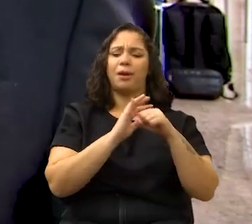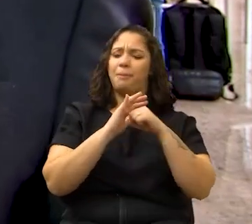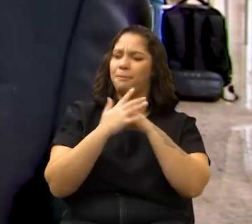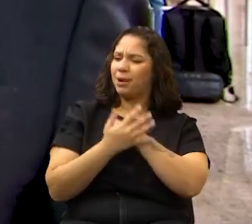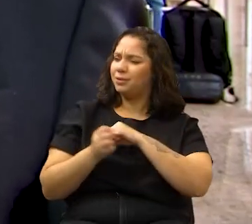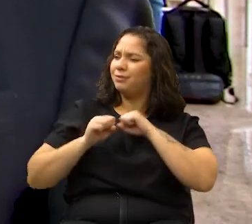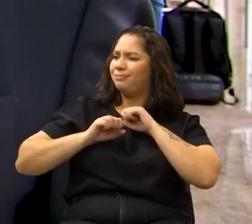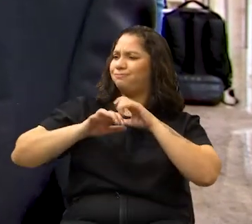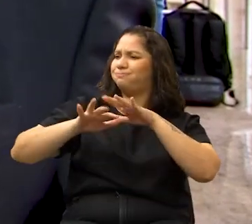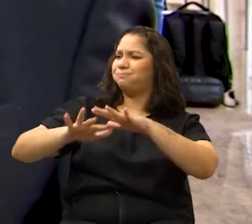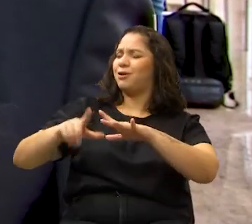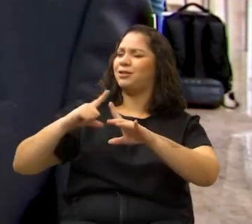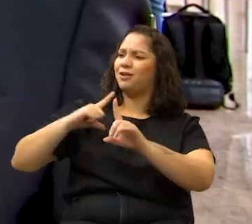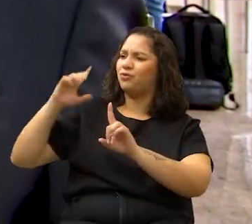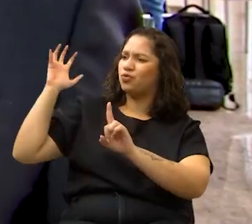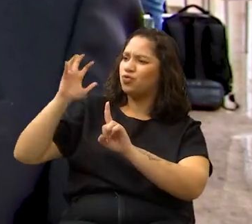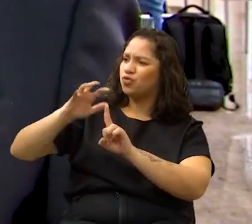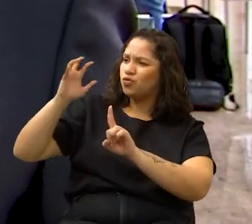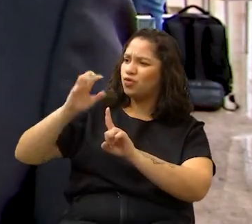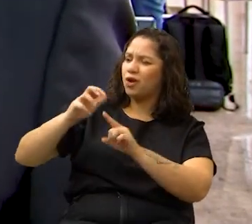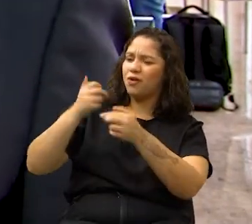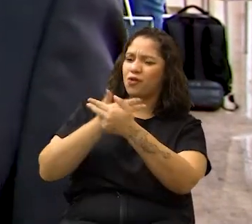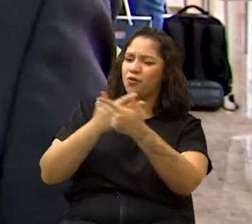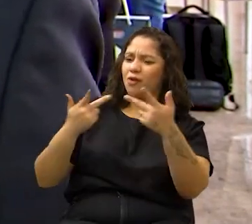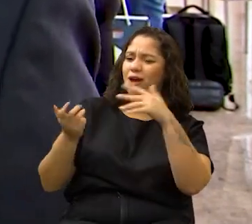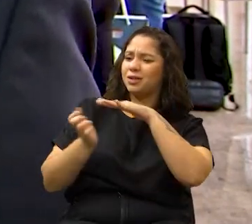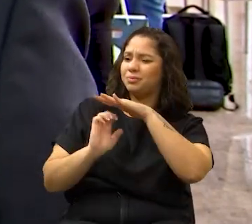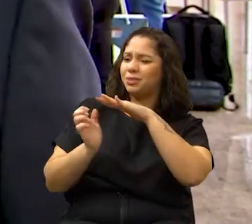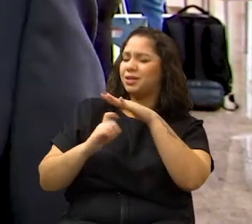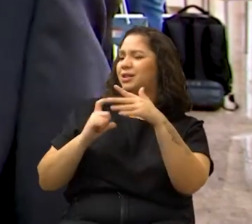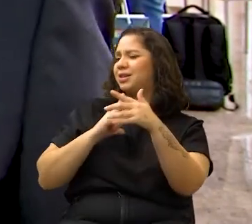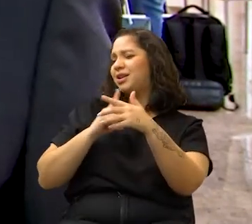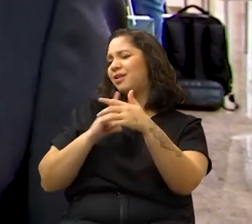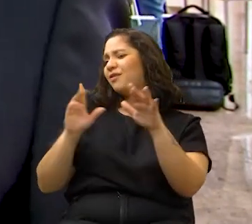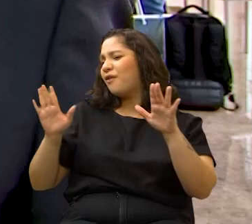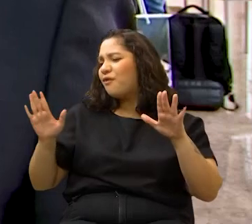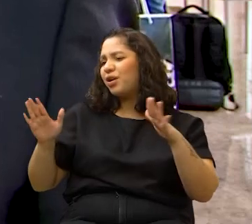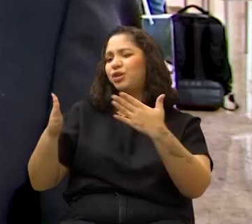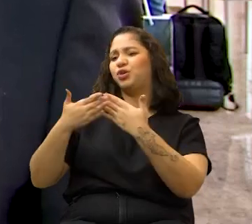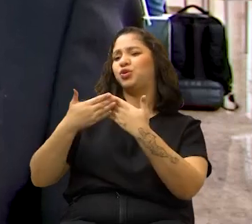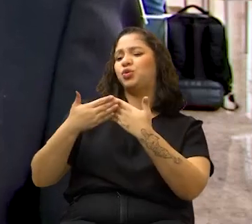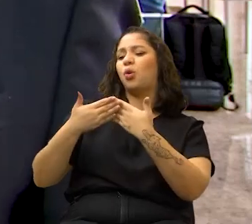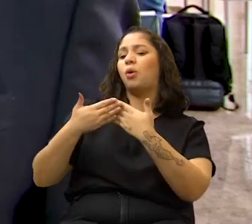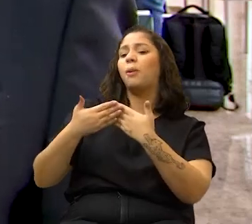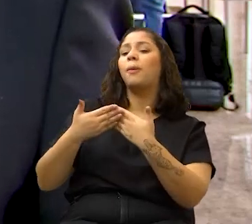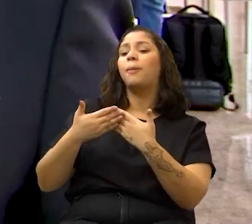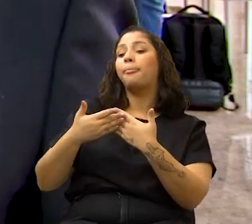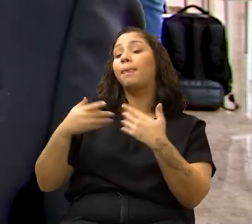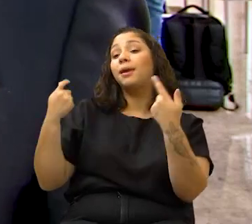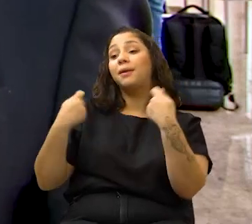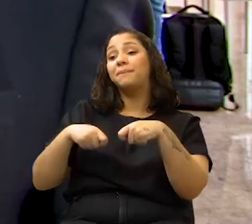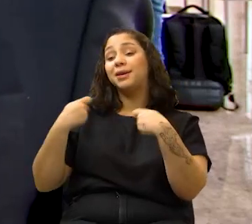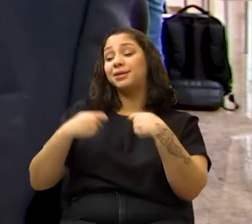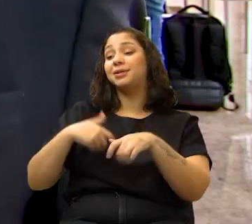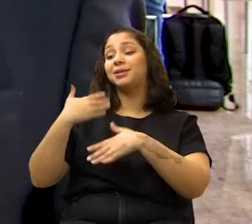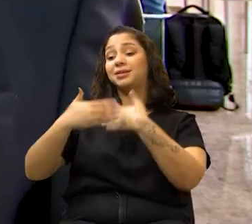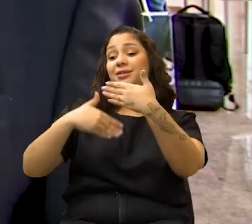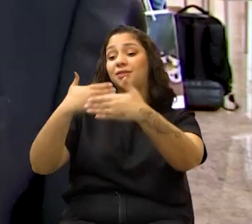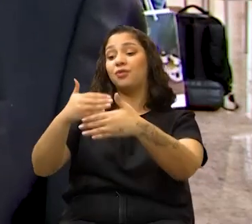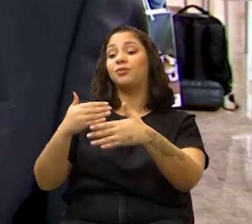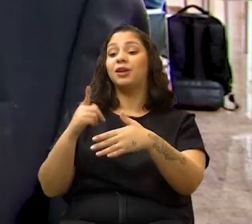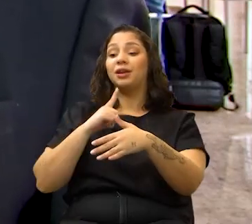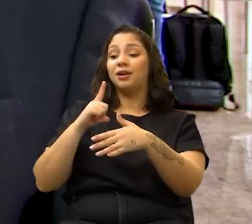atingiu muitas empresas. Algumas empresas fecharam, muitas empresas fecharam, e as empresas precisam desenvolver